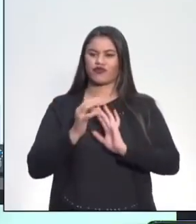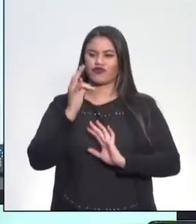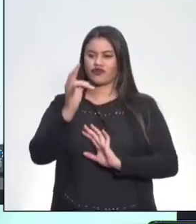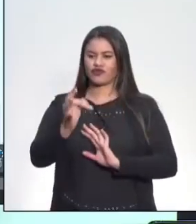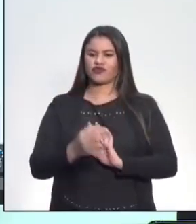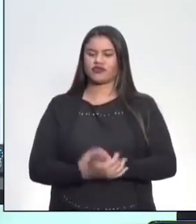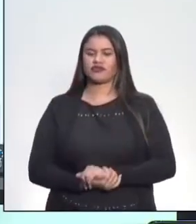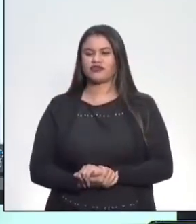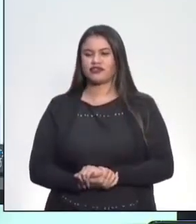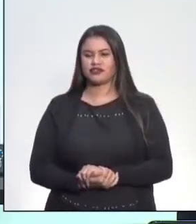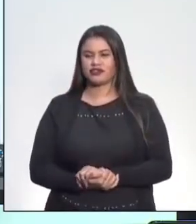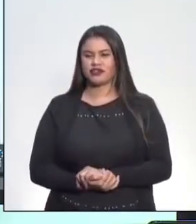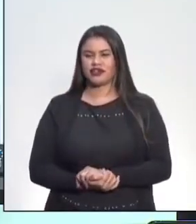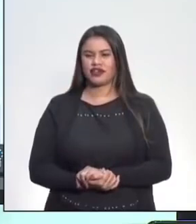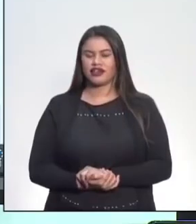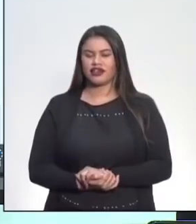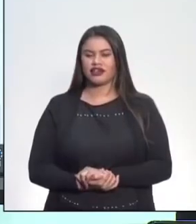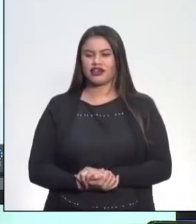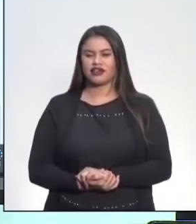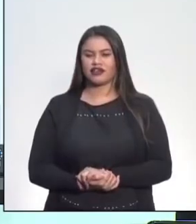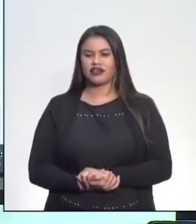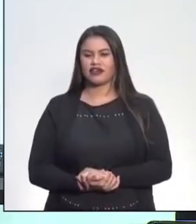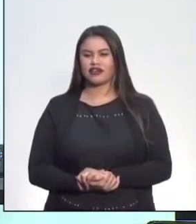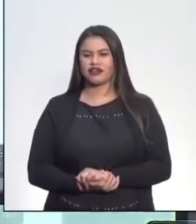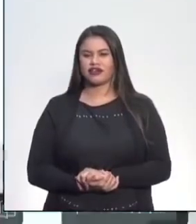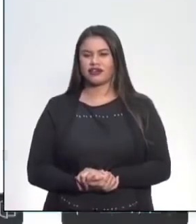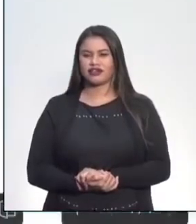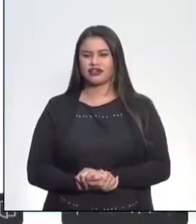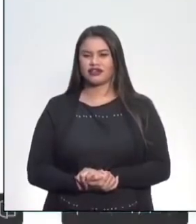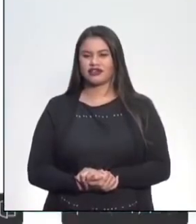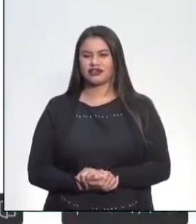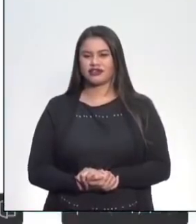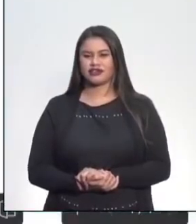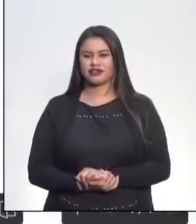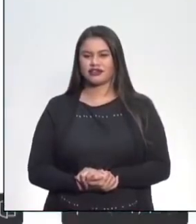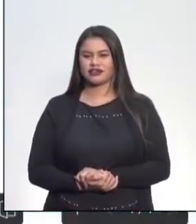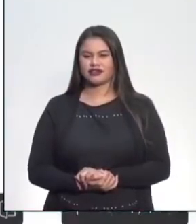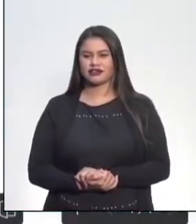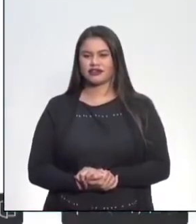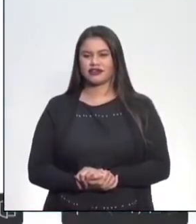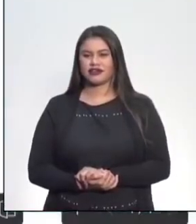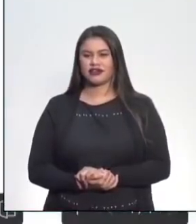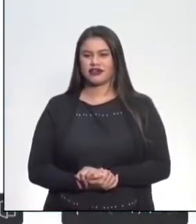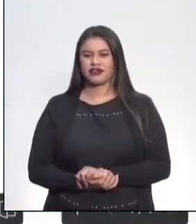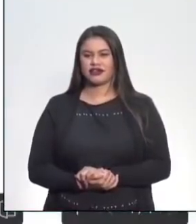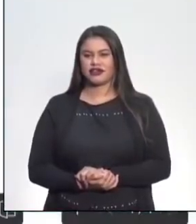Ok, muito bom. Deixa eu só terminar aqui de colocar.